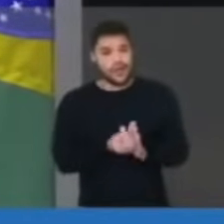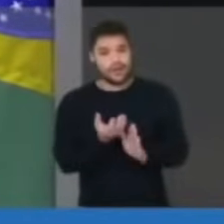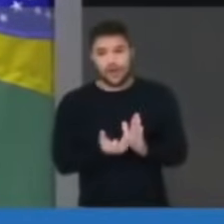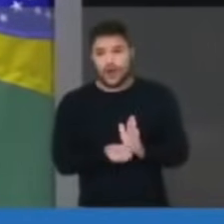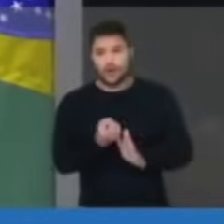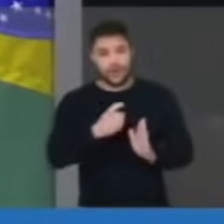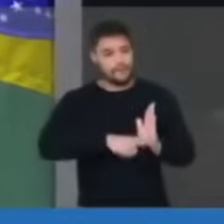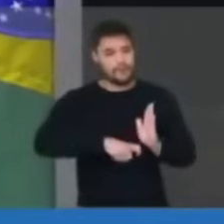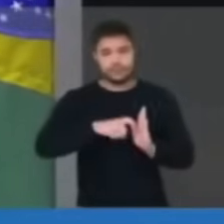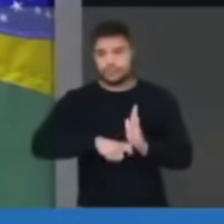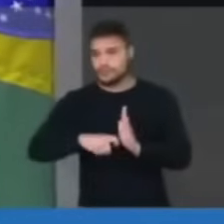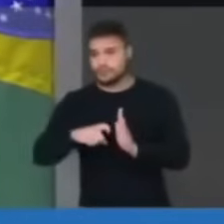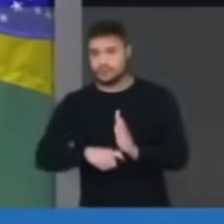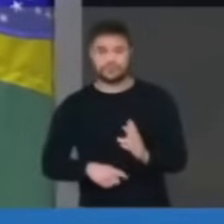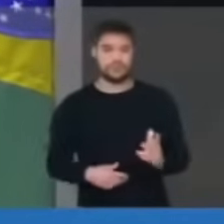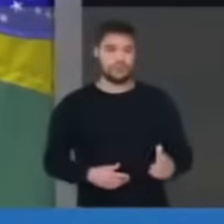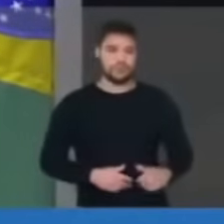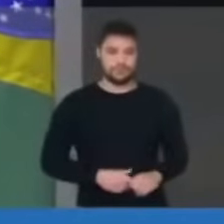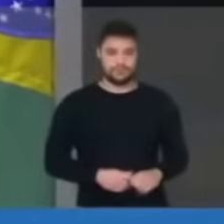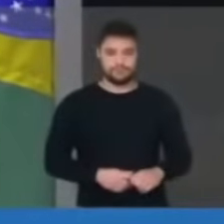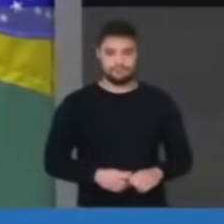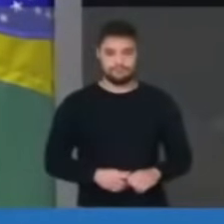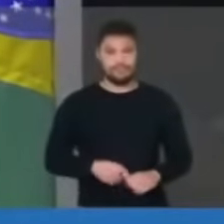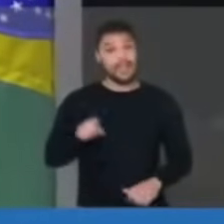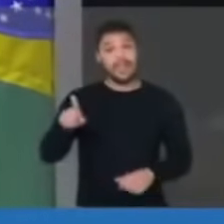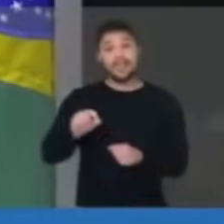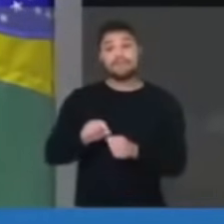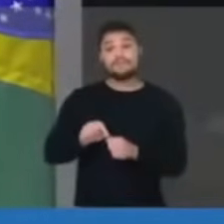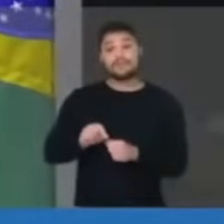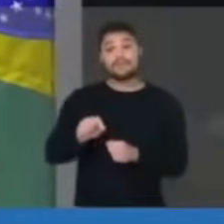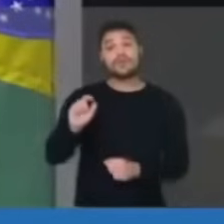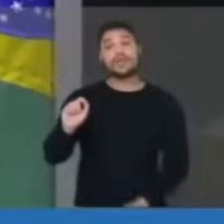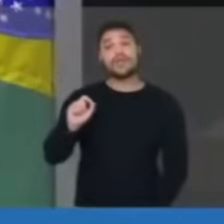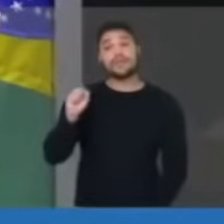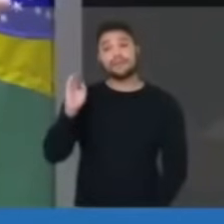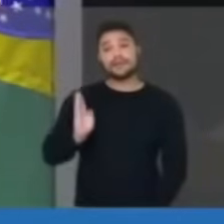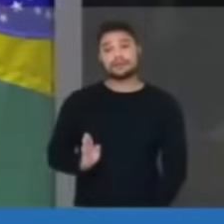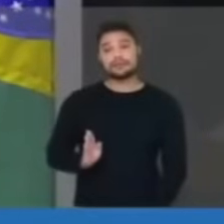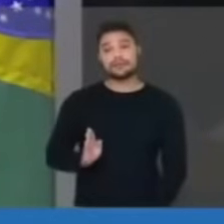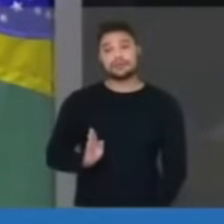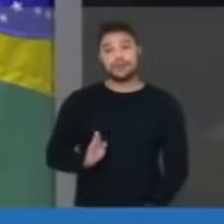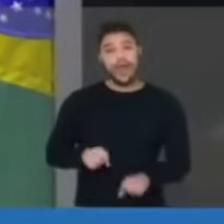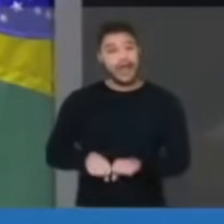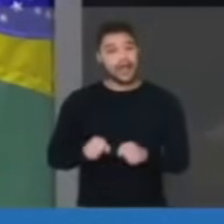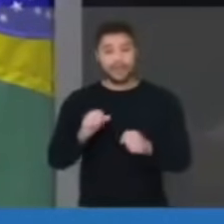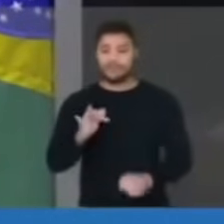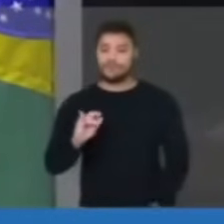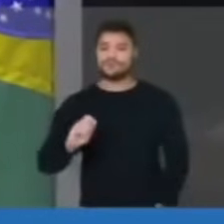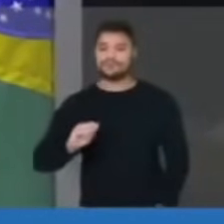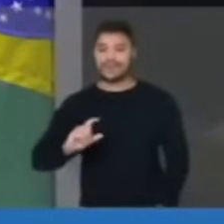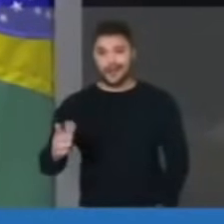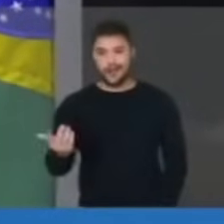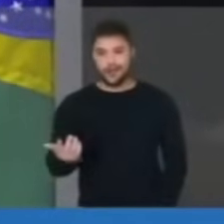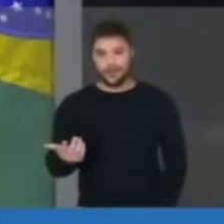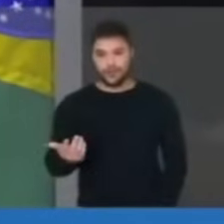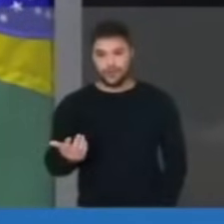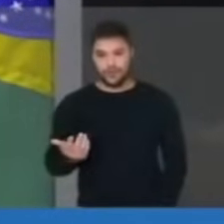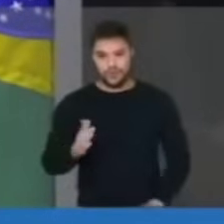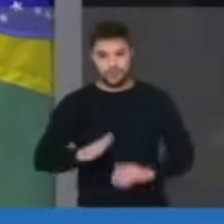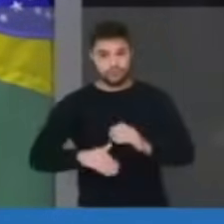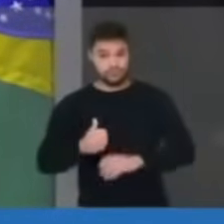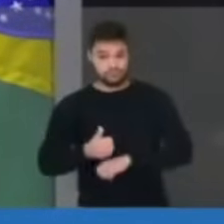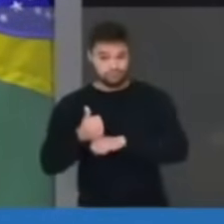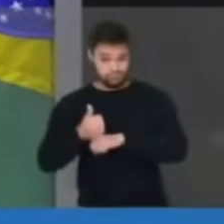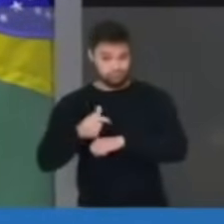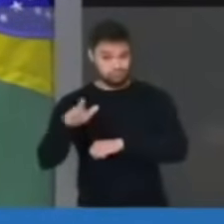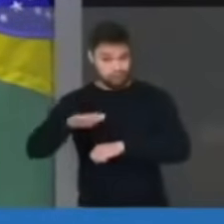imposto. Aí o que, que ele fez com o país? Destruiu o fiscal. Para os especialistas de economia